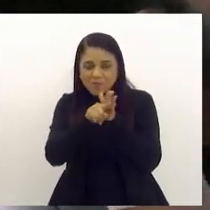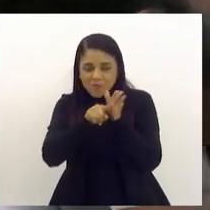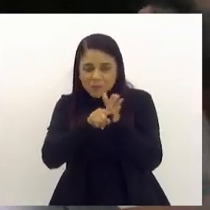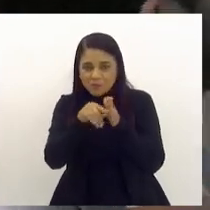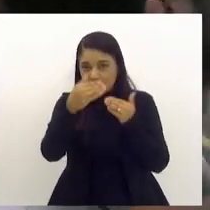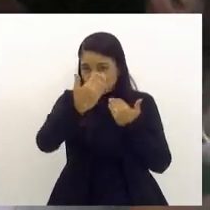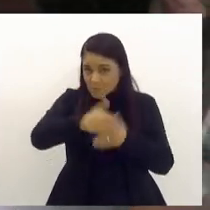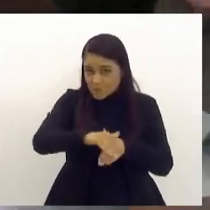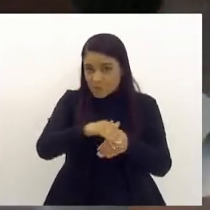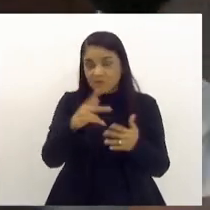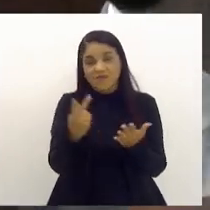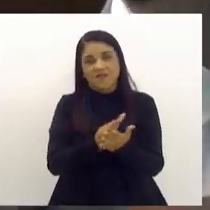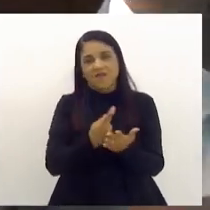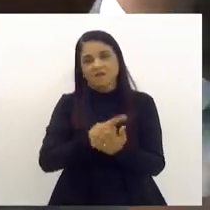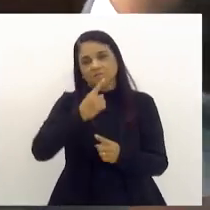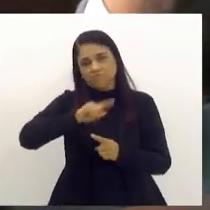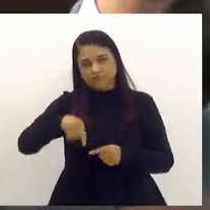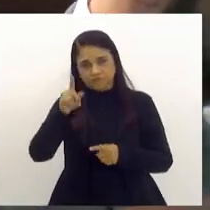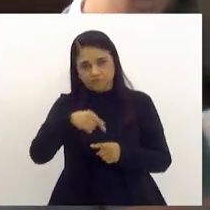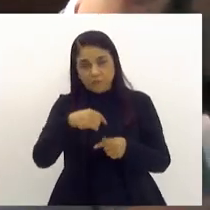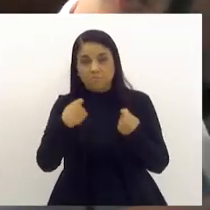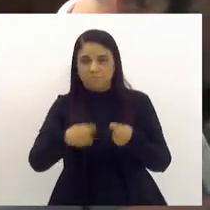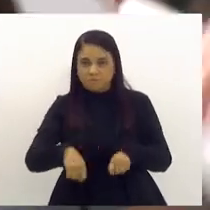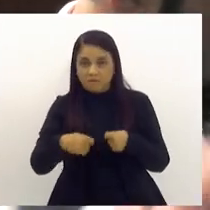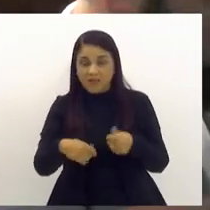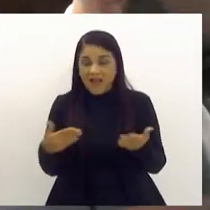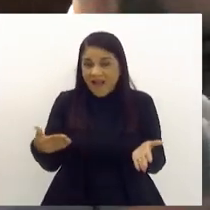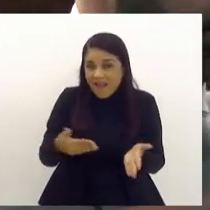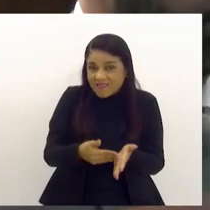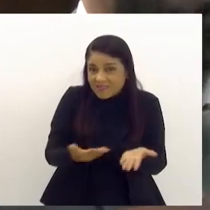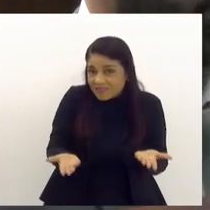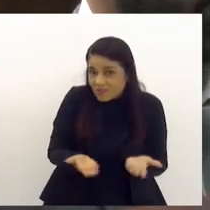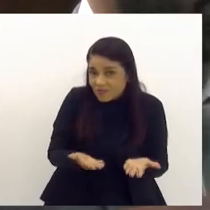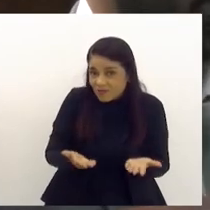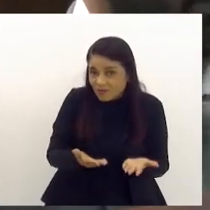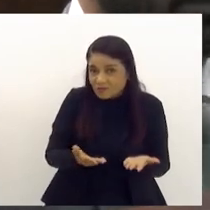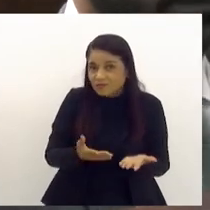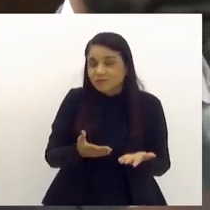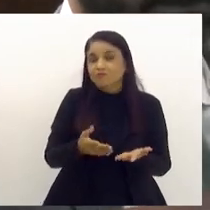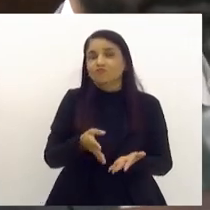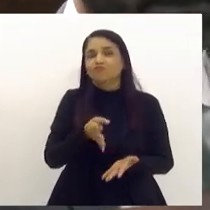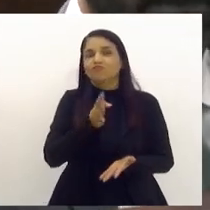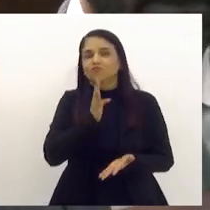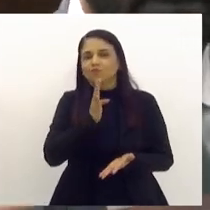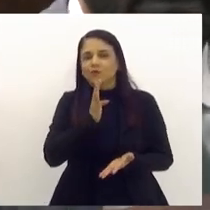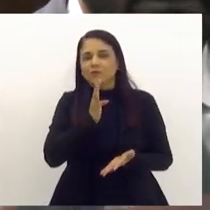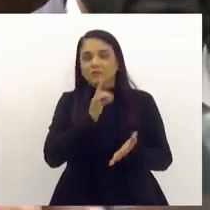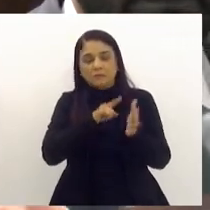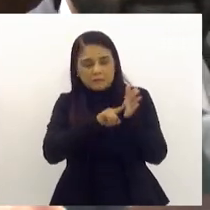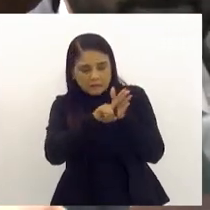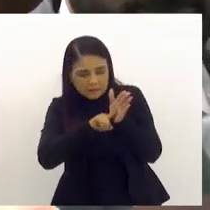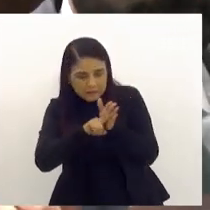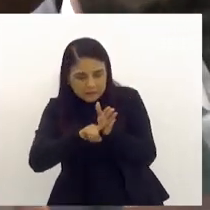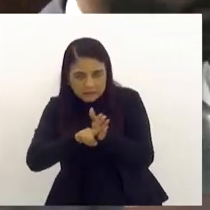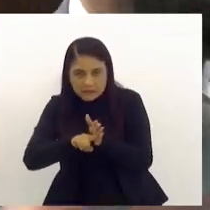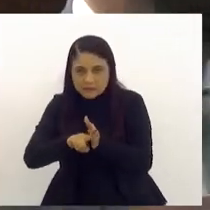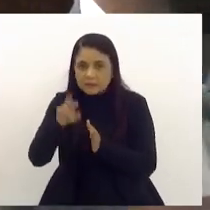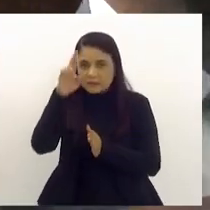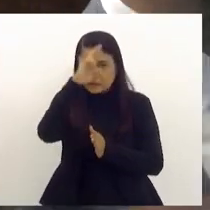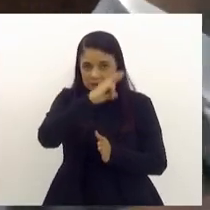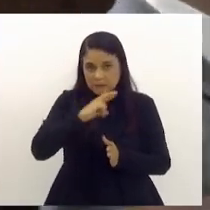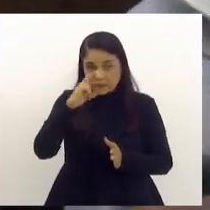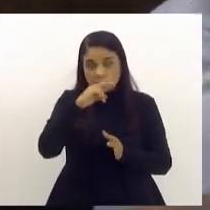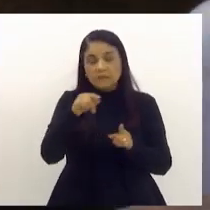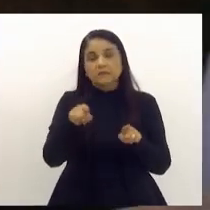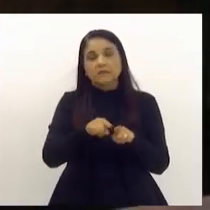ser anuladas. E até hoje, mesmo com reconhecimento pericial, mesmo com